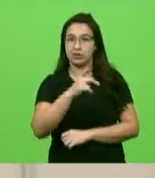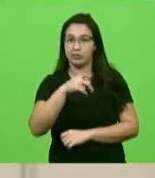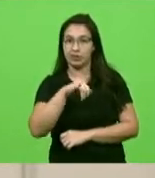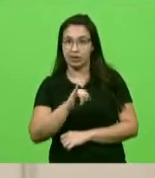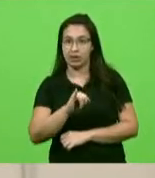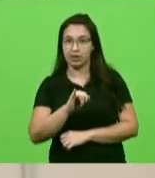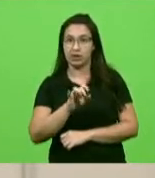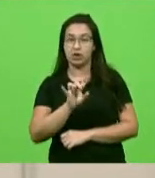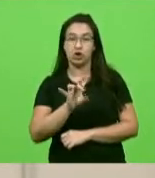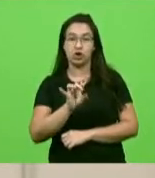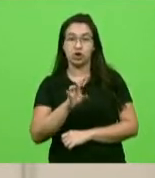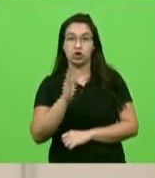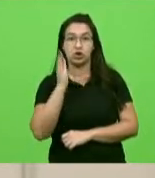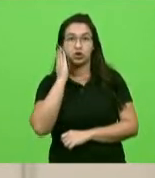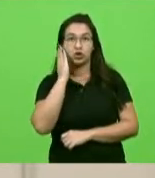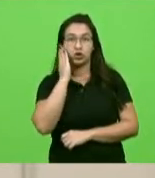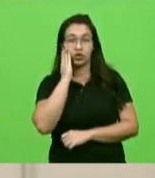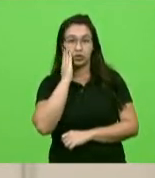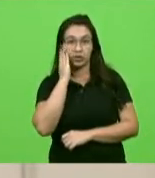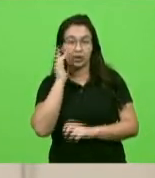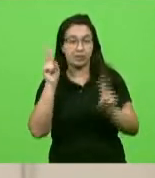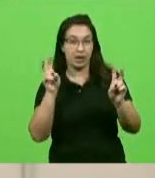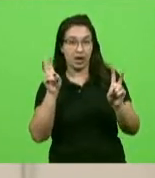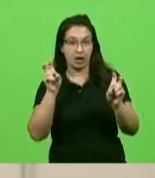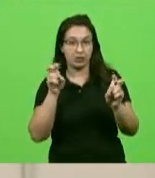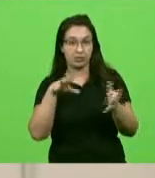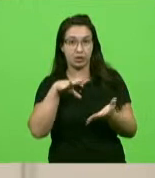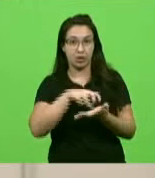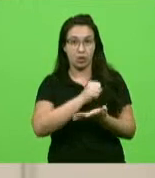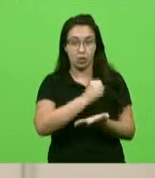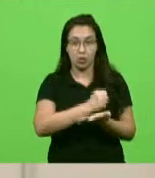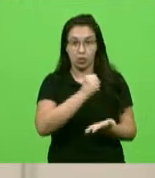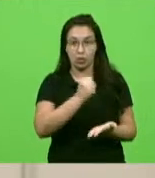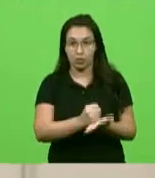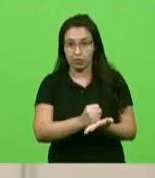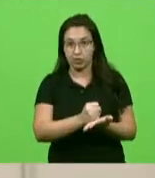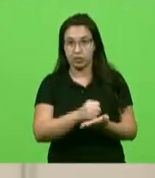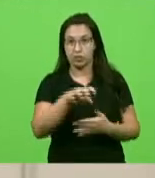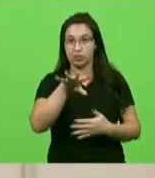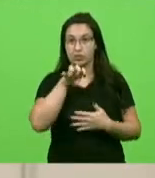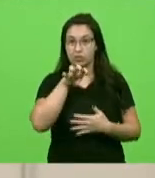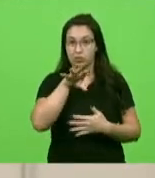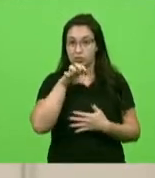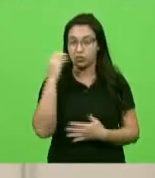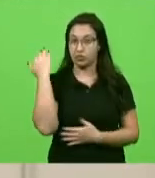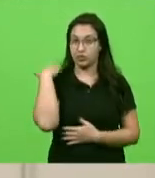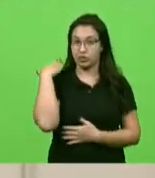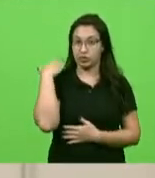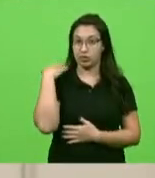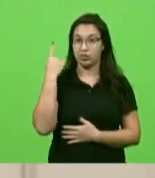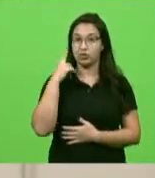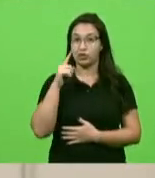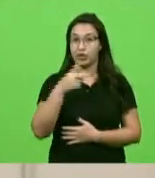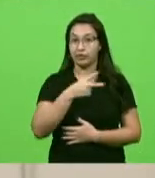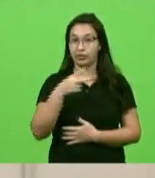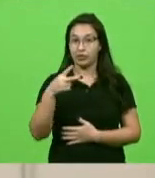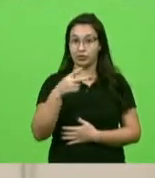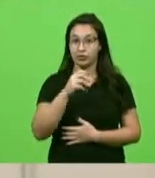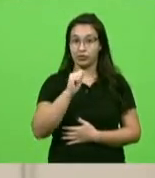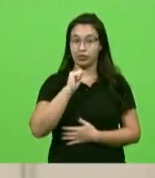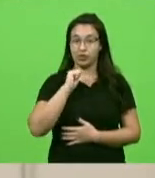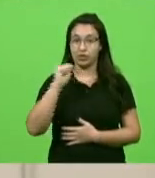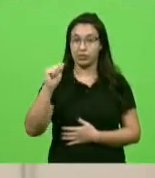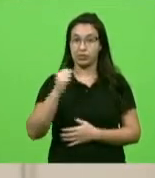que somente tomou, aspas, conhecimento da contratação dos ventiladores no dia 22 de